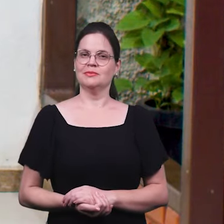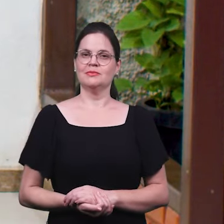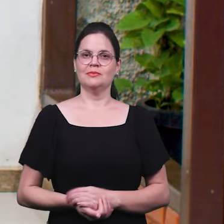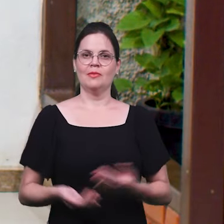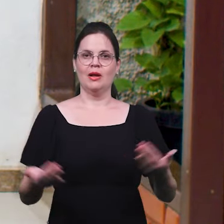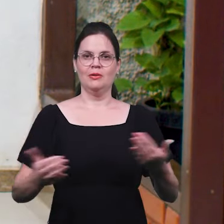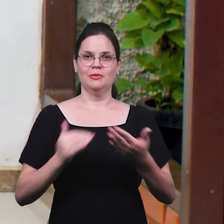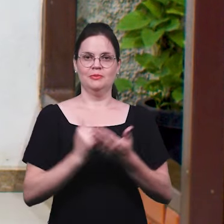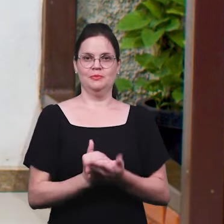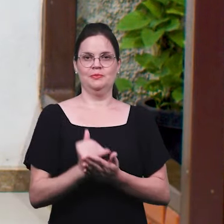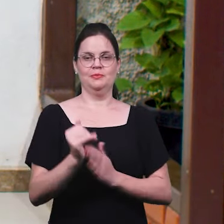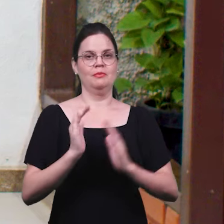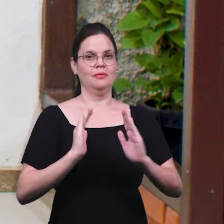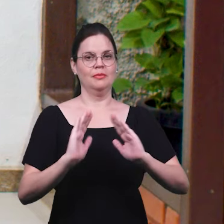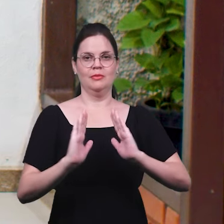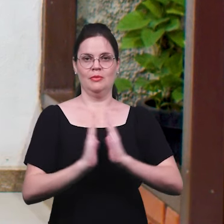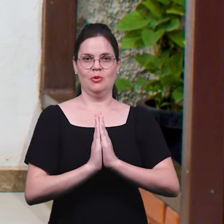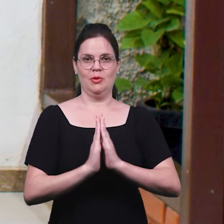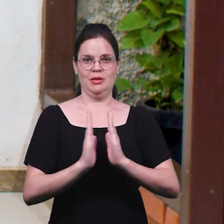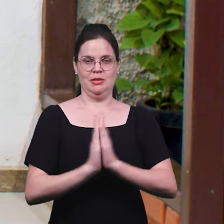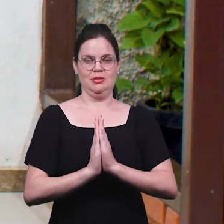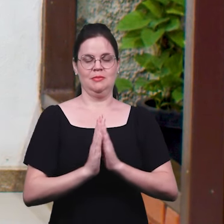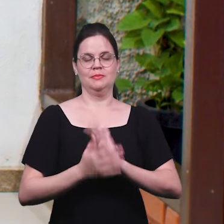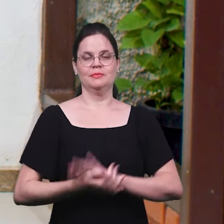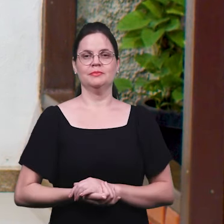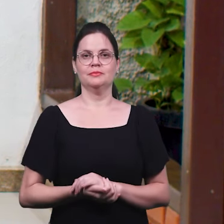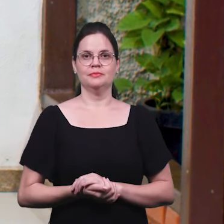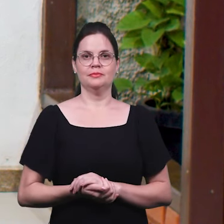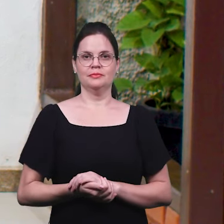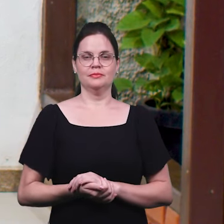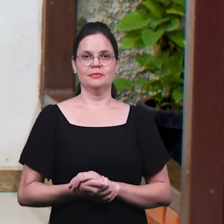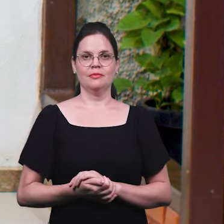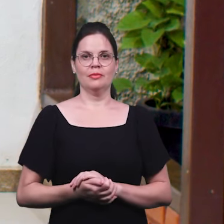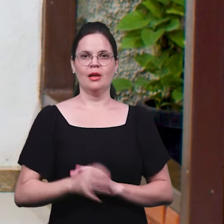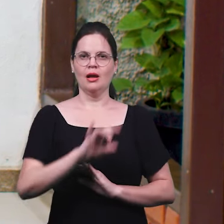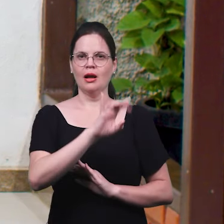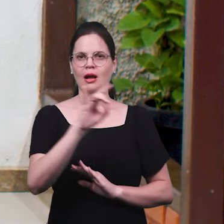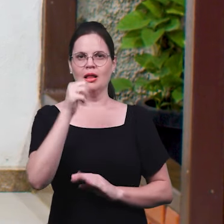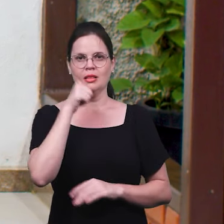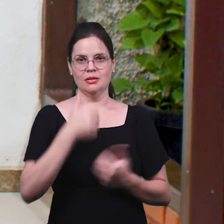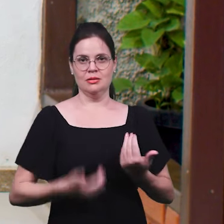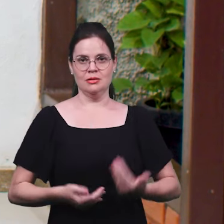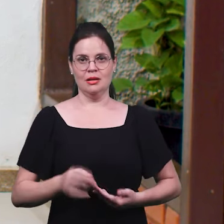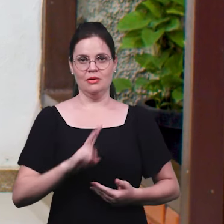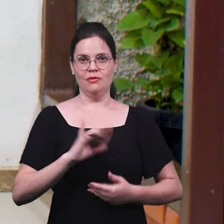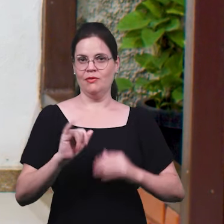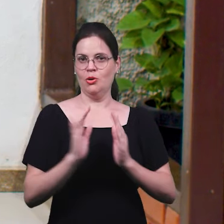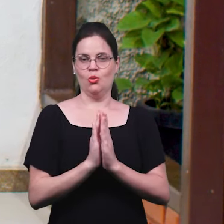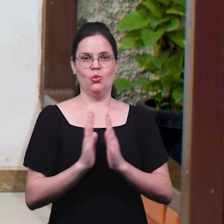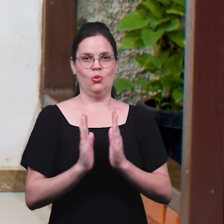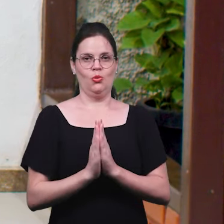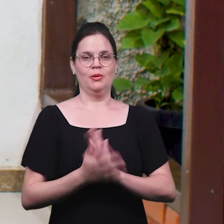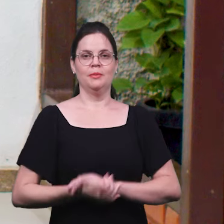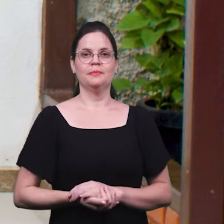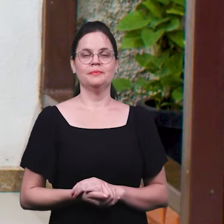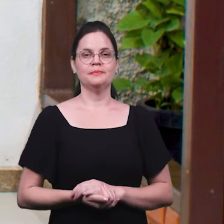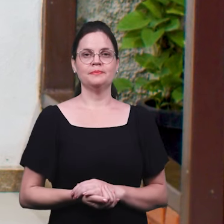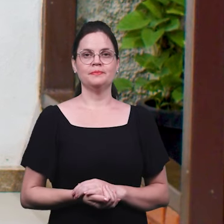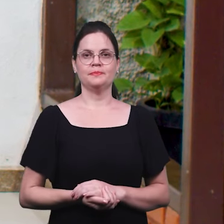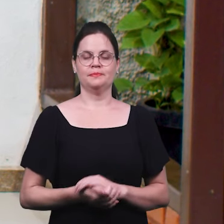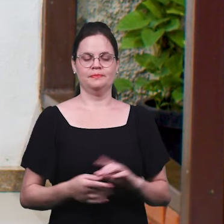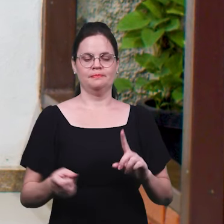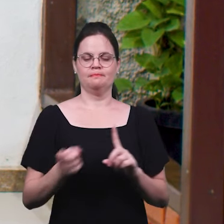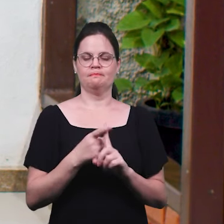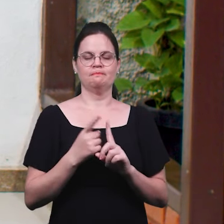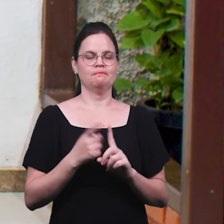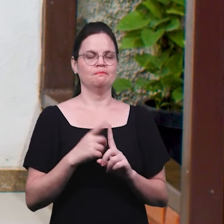Vamos iniciar o nosso momento de intercessão, onde as irmãs irão interceder pelos motivos citados. A